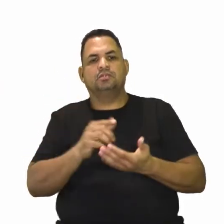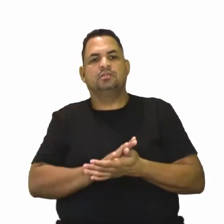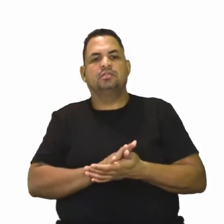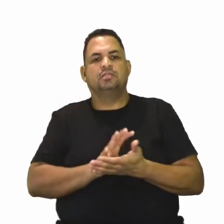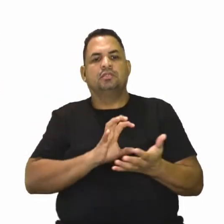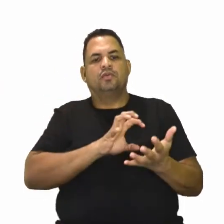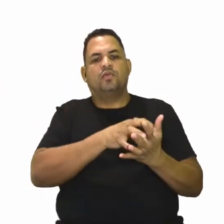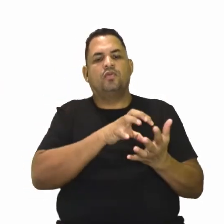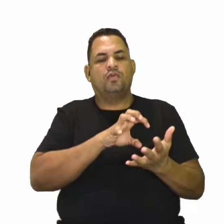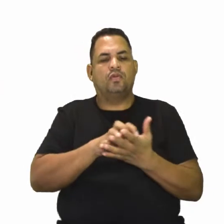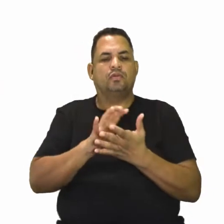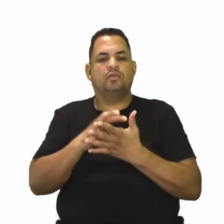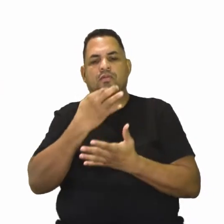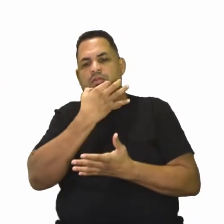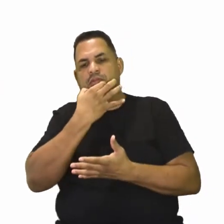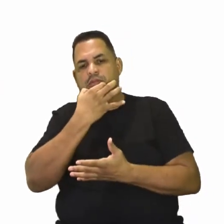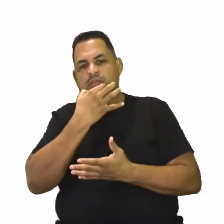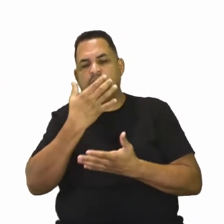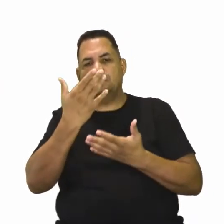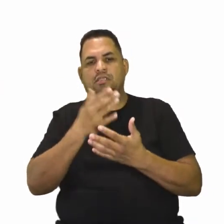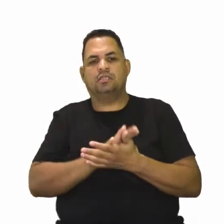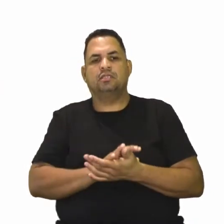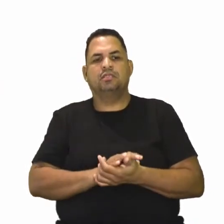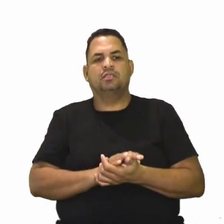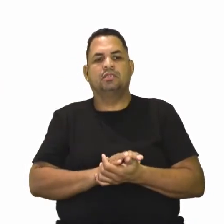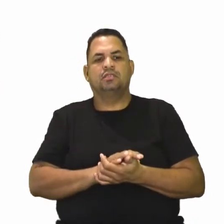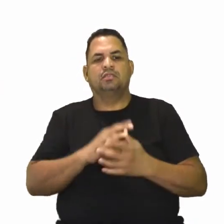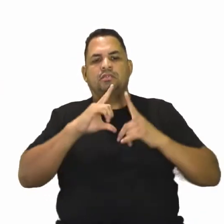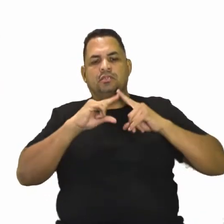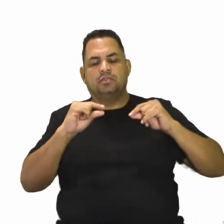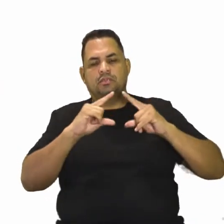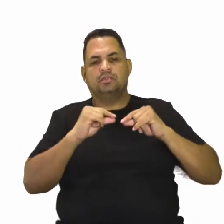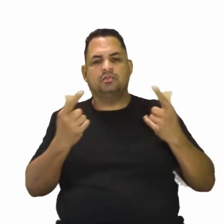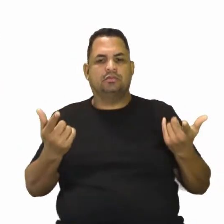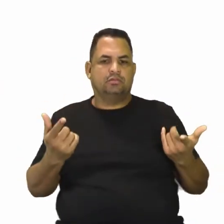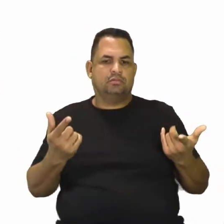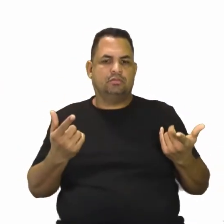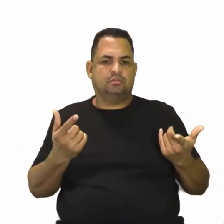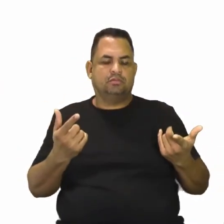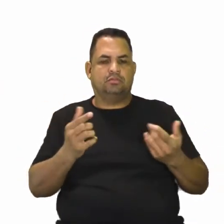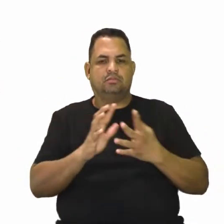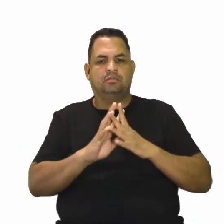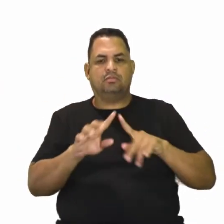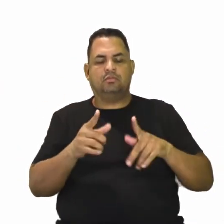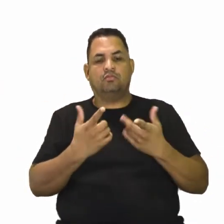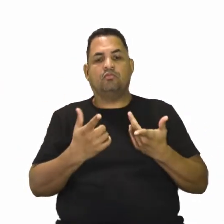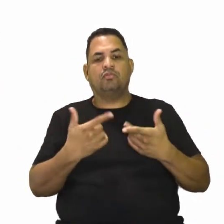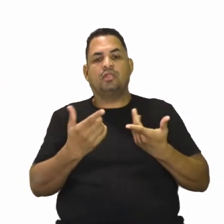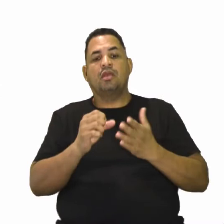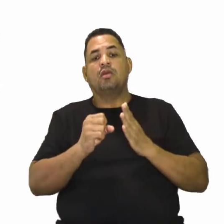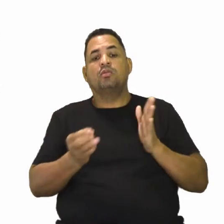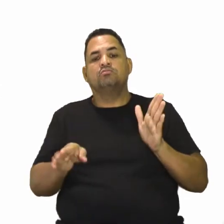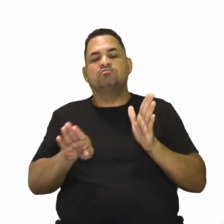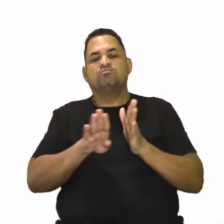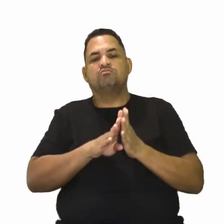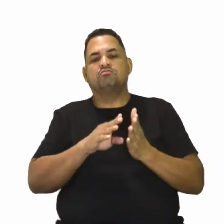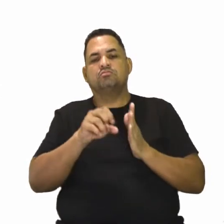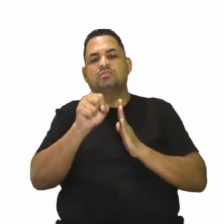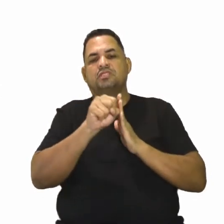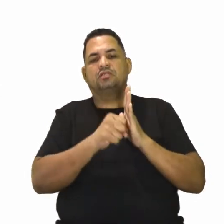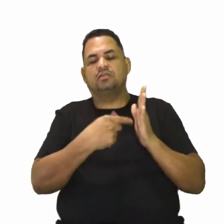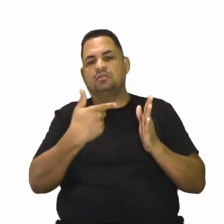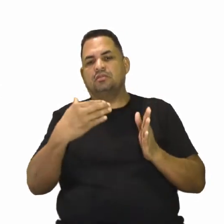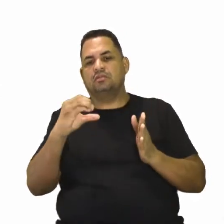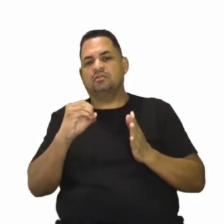da Inglaterra, foi ocupada por potências estrangeiras, o Japão, só que aí chegou no século XX, chegou na década de